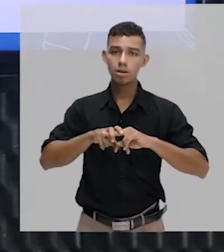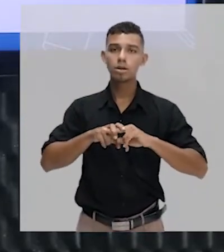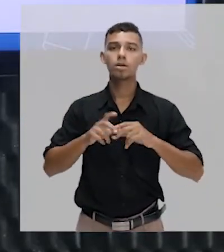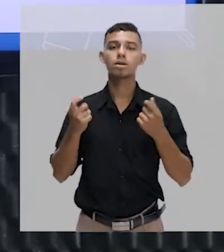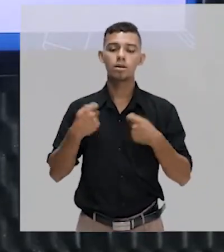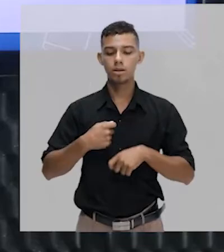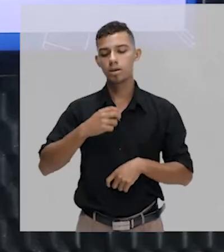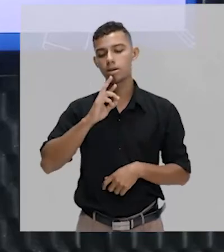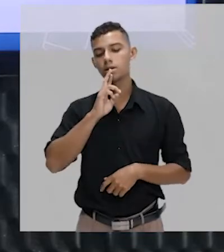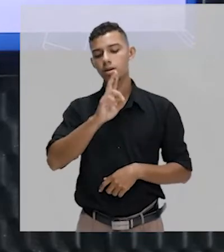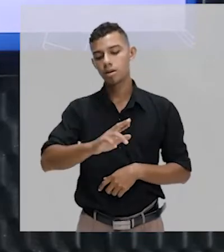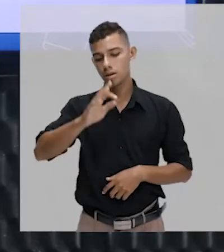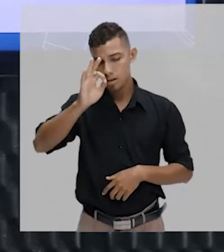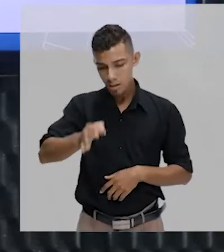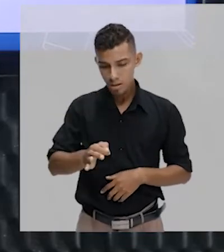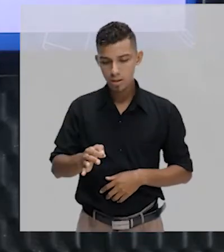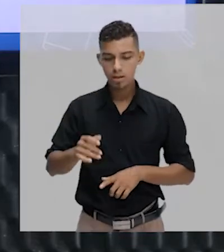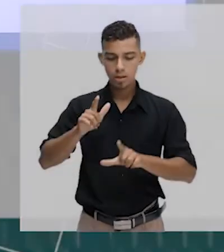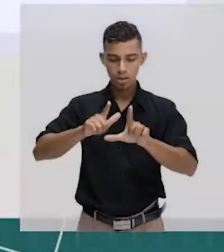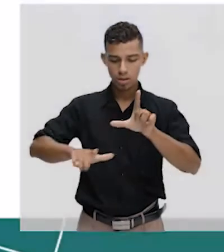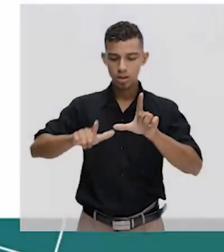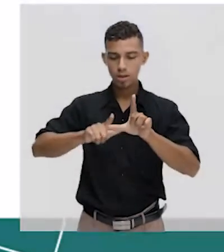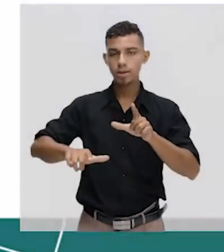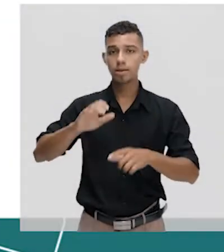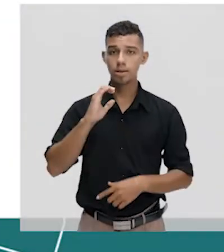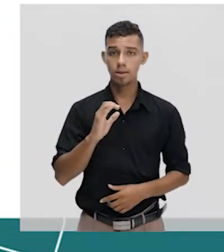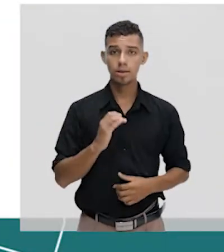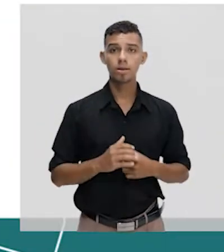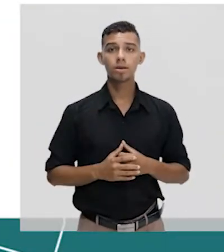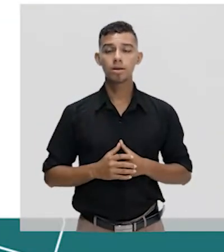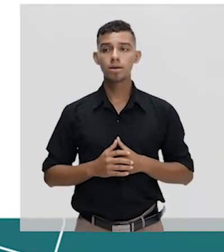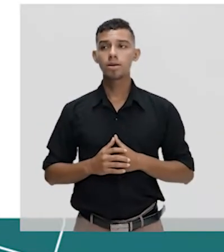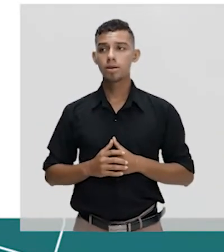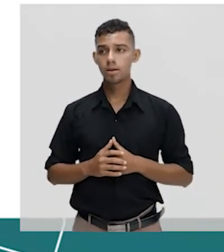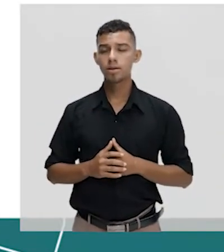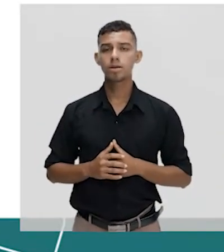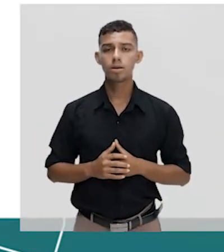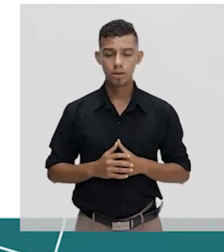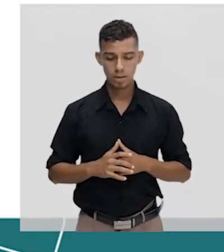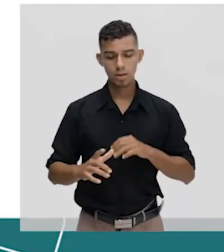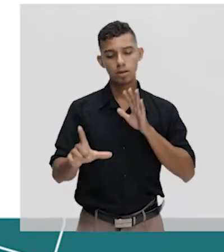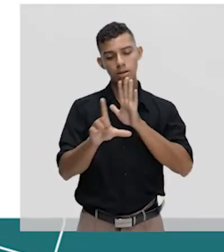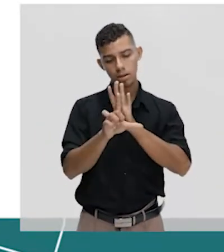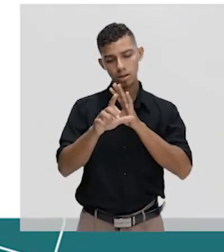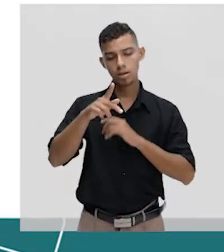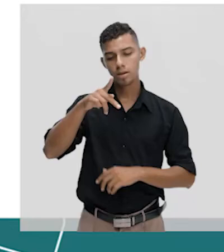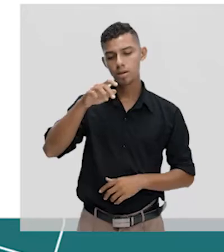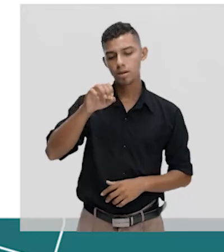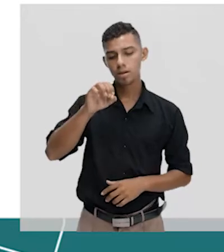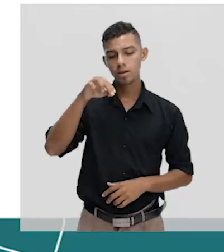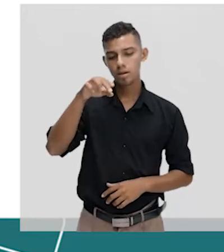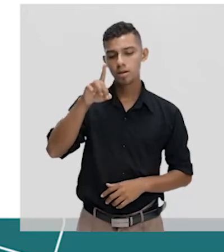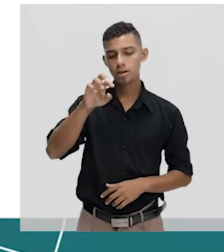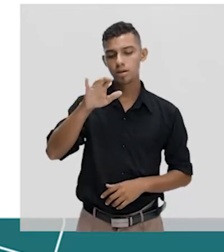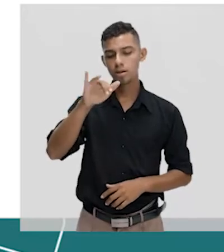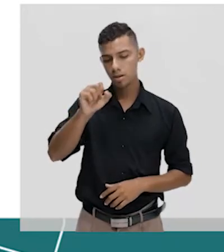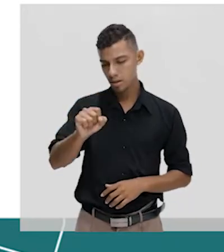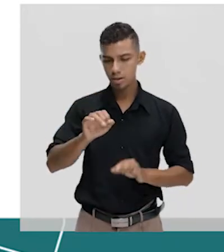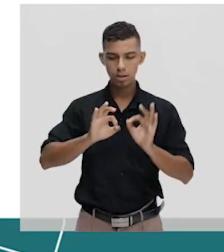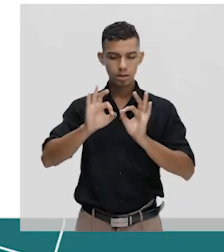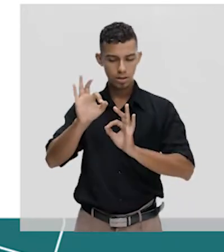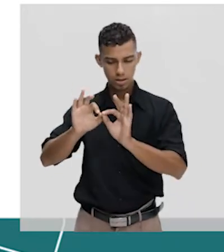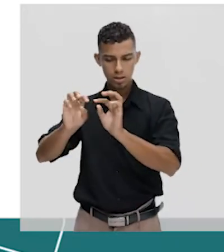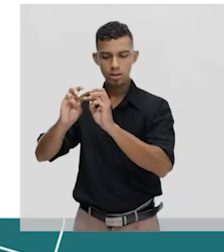alternativa correta, a letra C. Tudo bem, turminha? Então, as leis ponderais, conservação da massa,